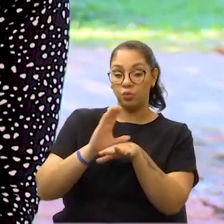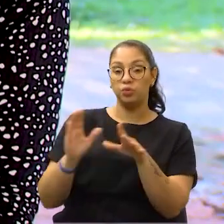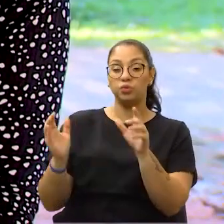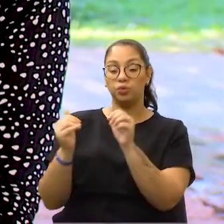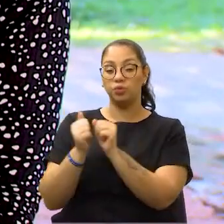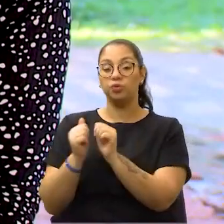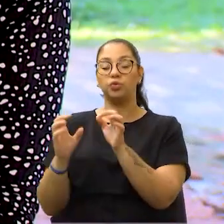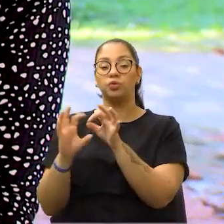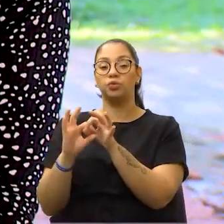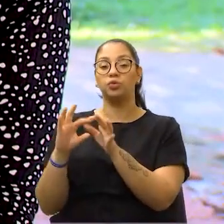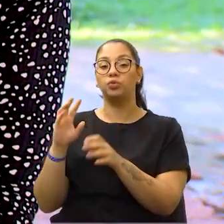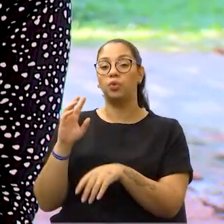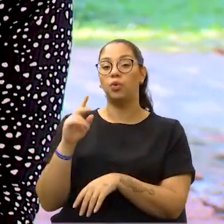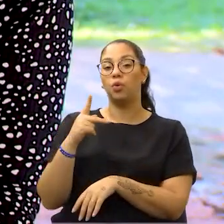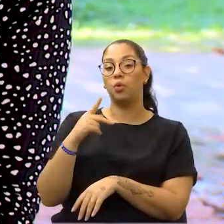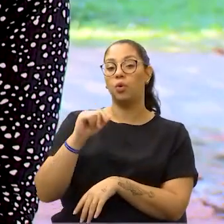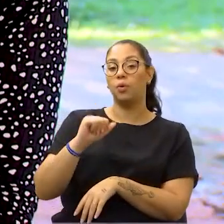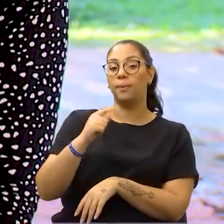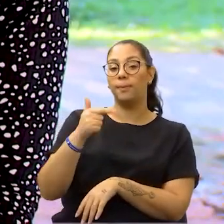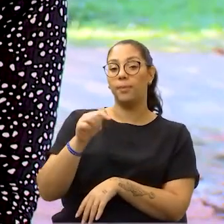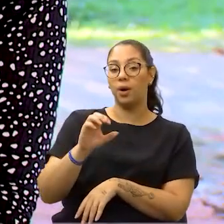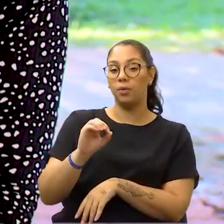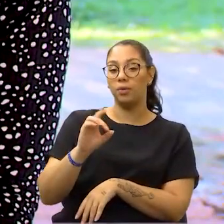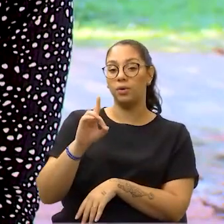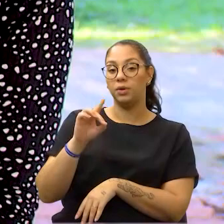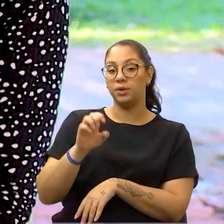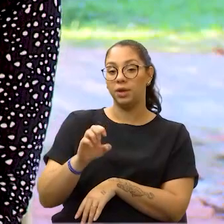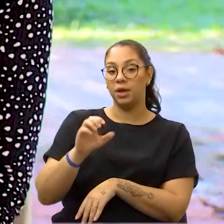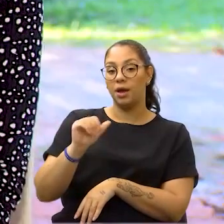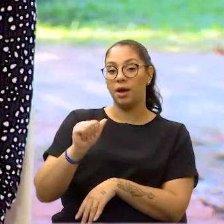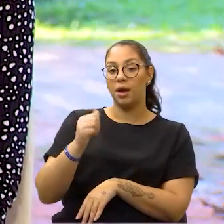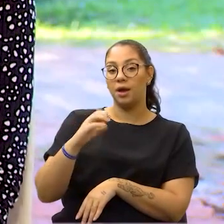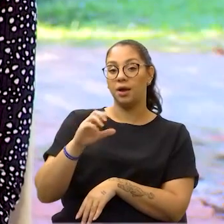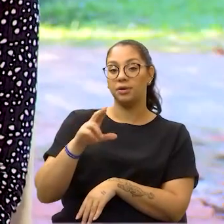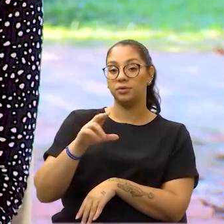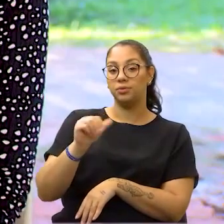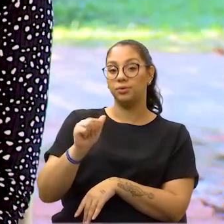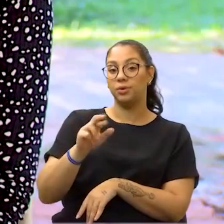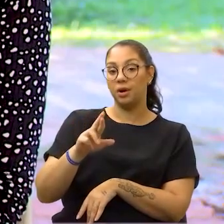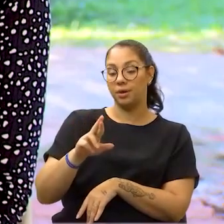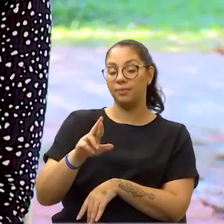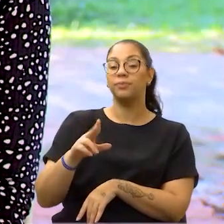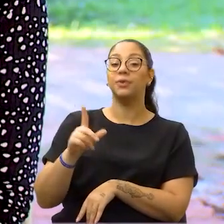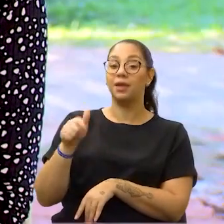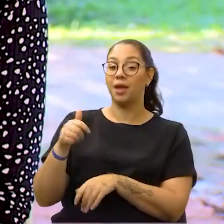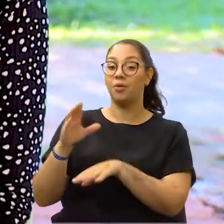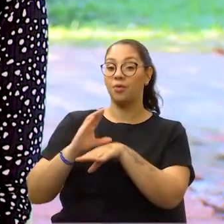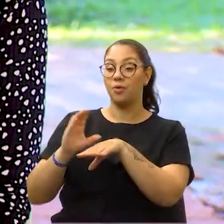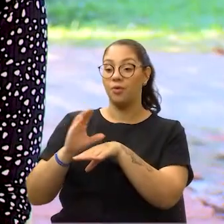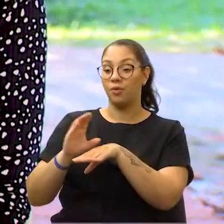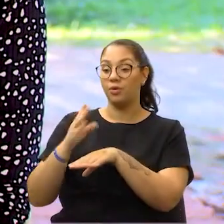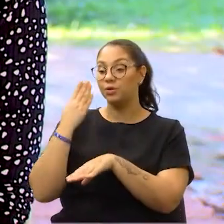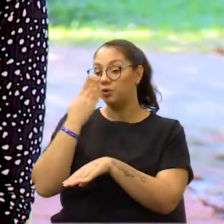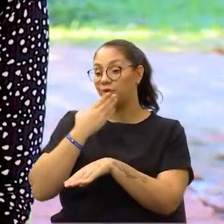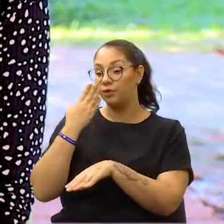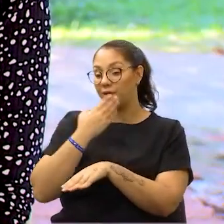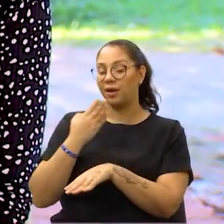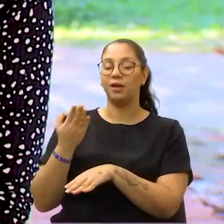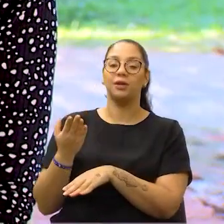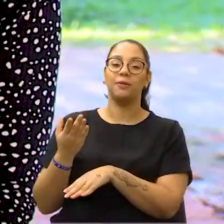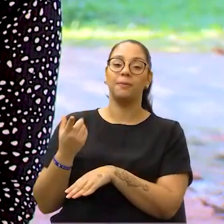Açúcar, com uma carga horária de 40 horas na área de confeitaria. A gente tem também